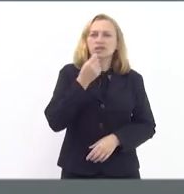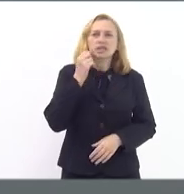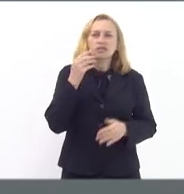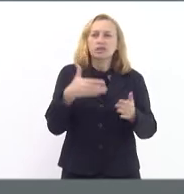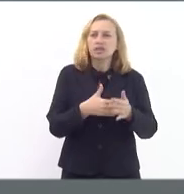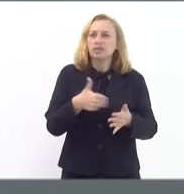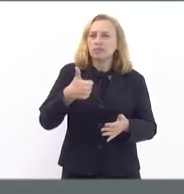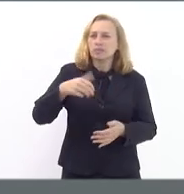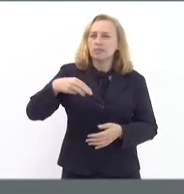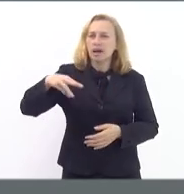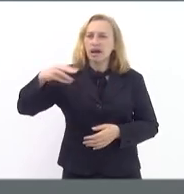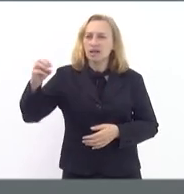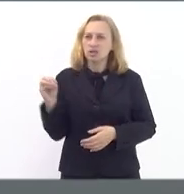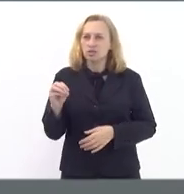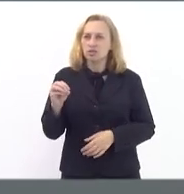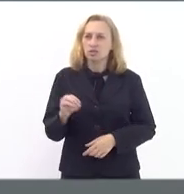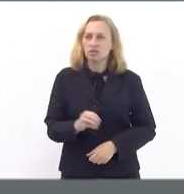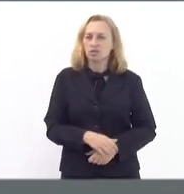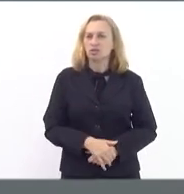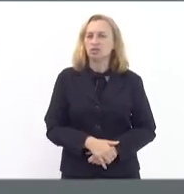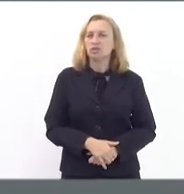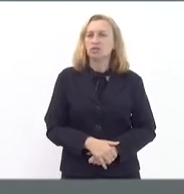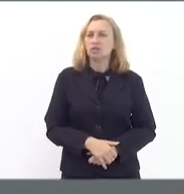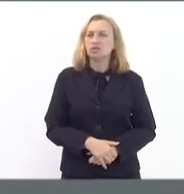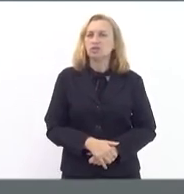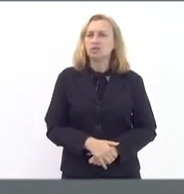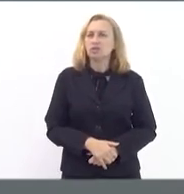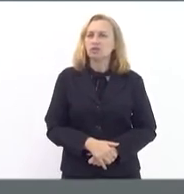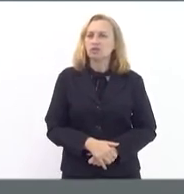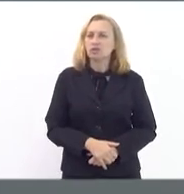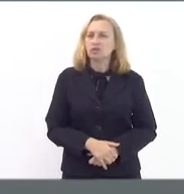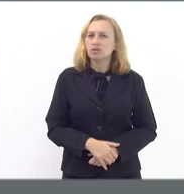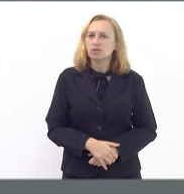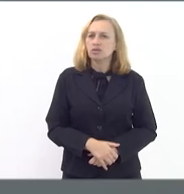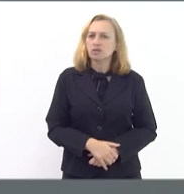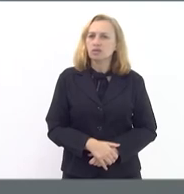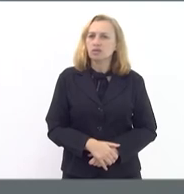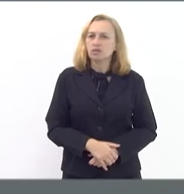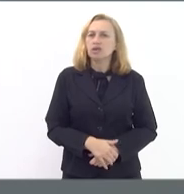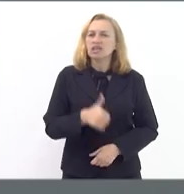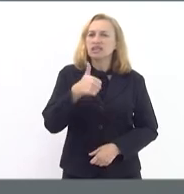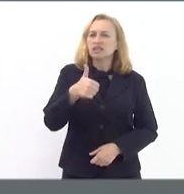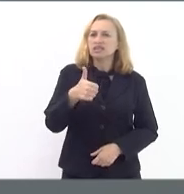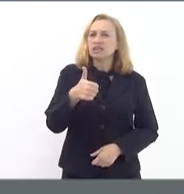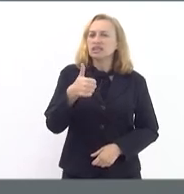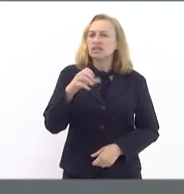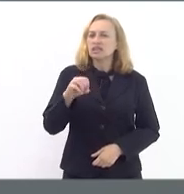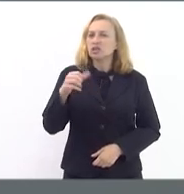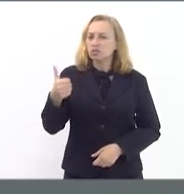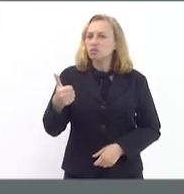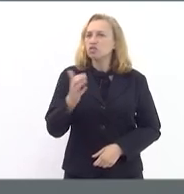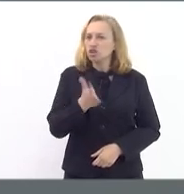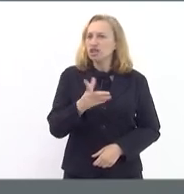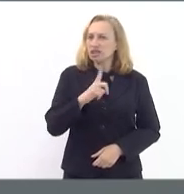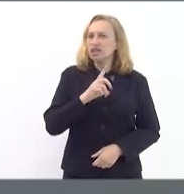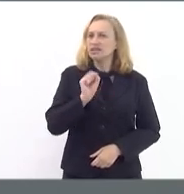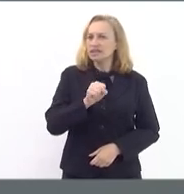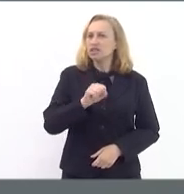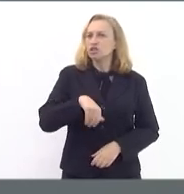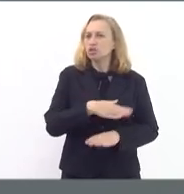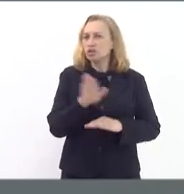Março o preço de Setembro a Março efetivo de Centrum já existia sim efetivo efetivo